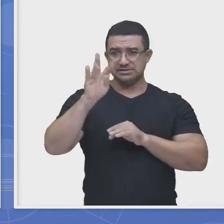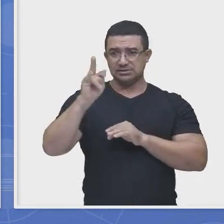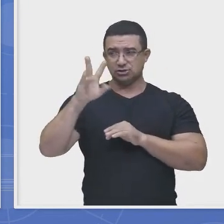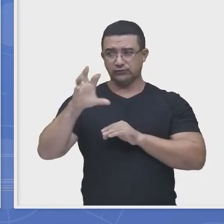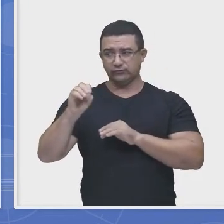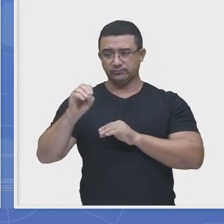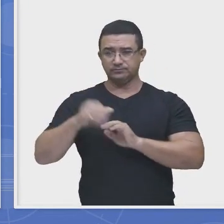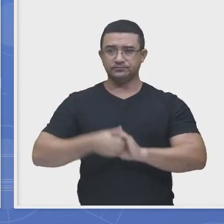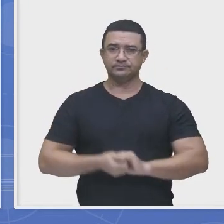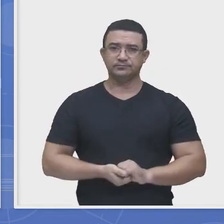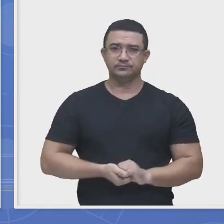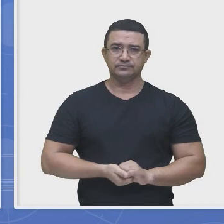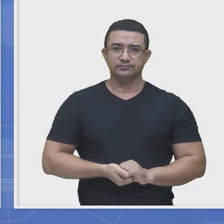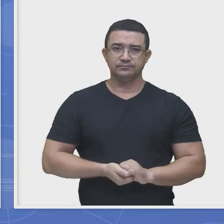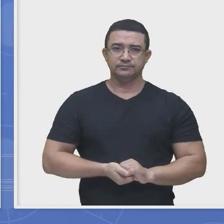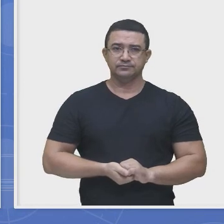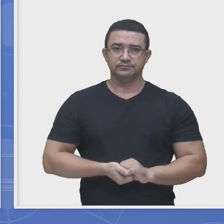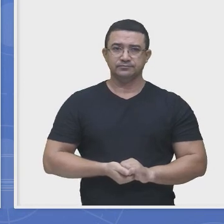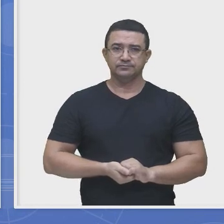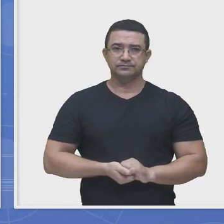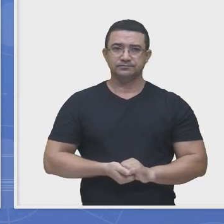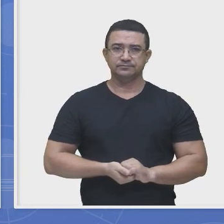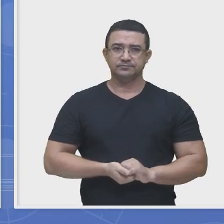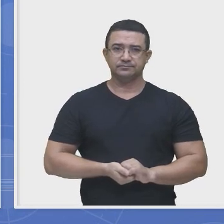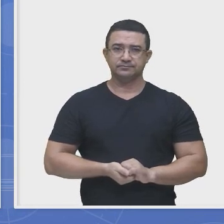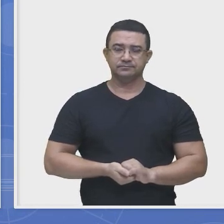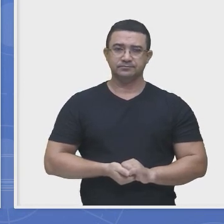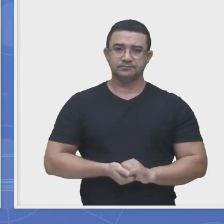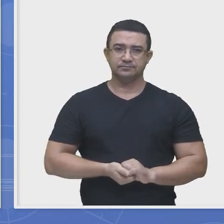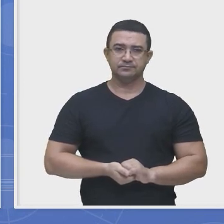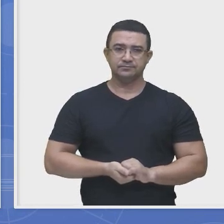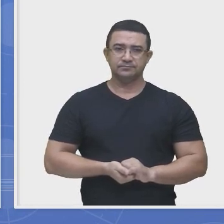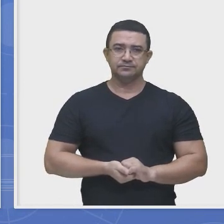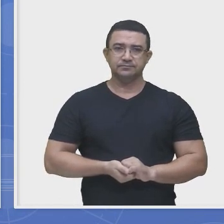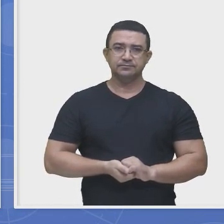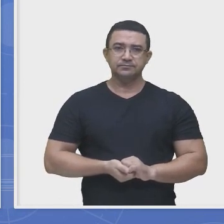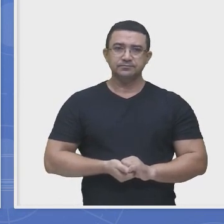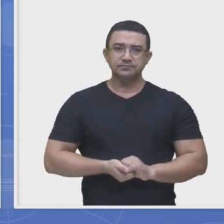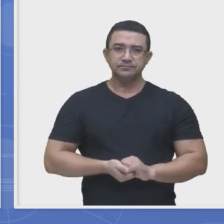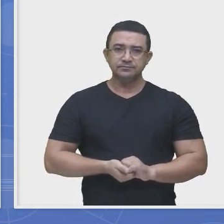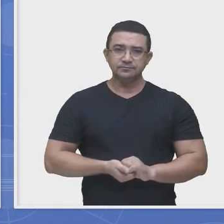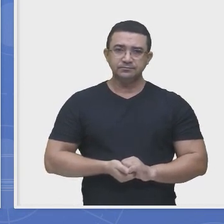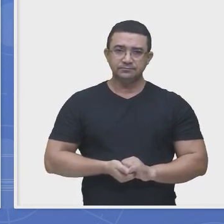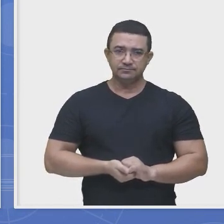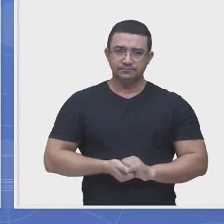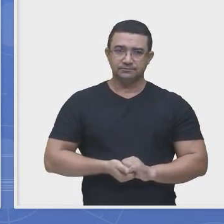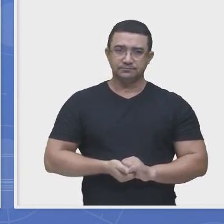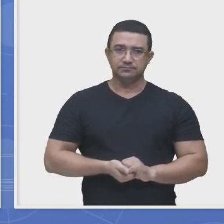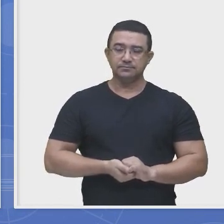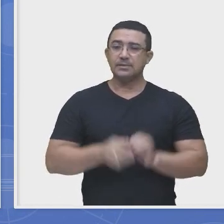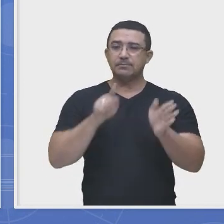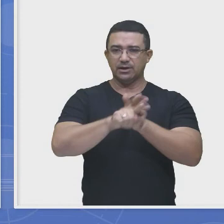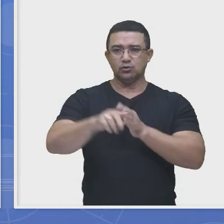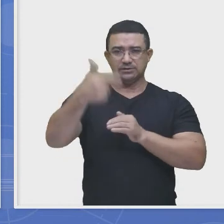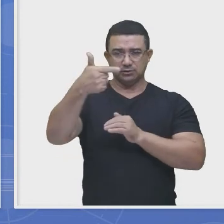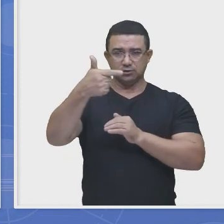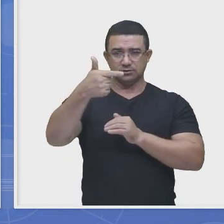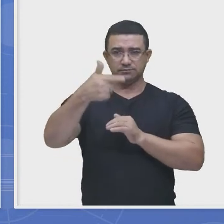expositivo. Aí, como o nosso gabarito confirma. Olha só. Certo? Então, a questão de número 2, vamos